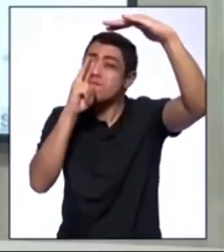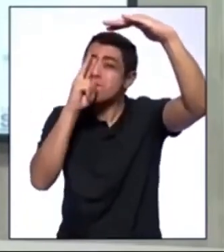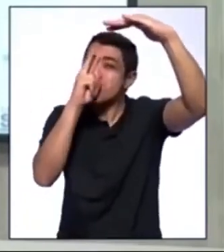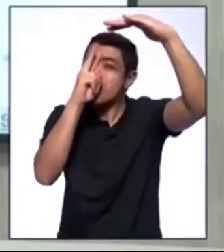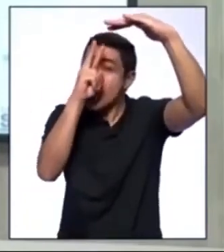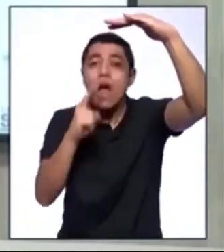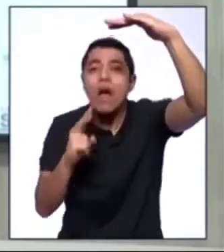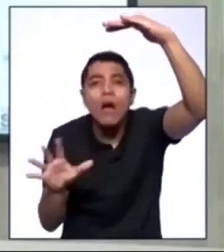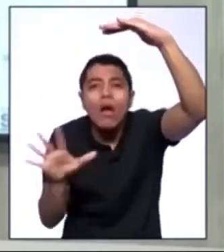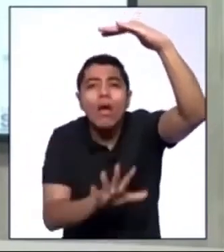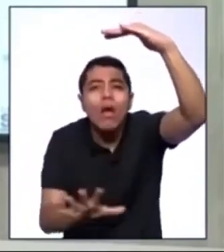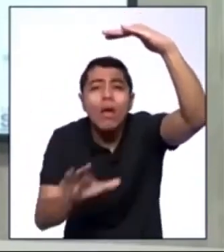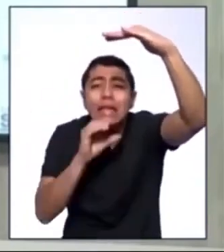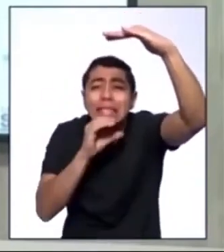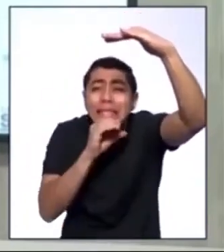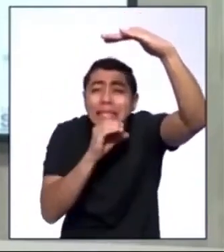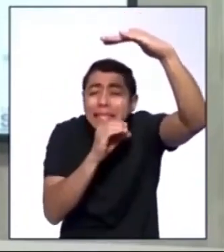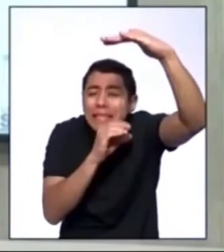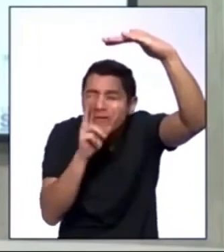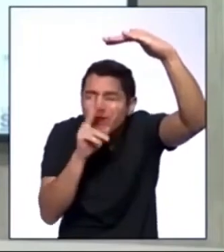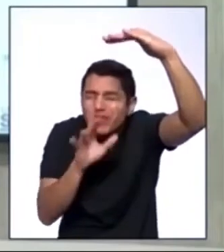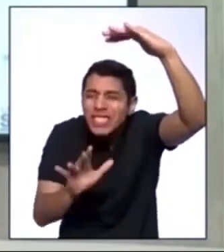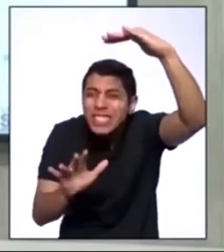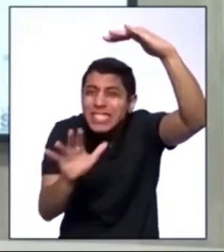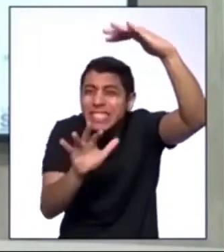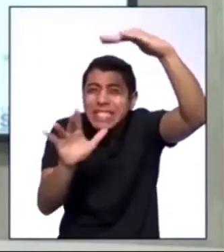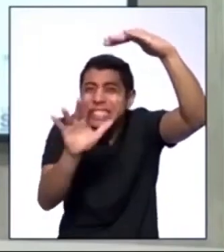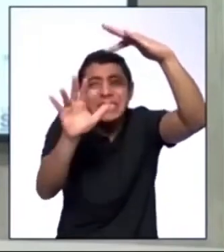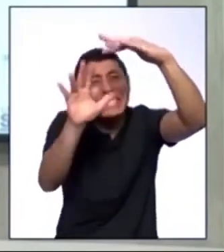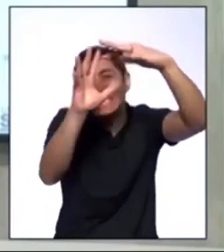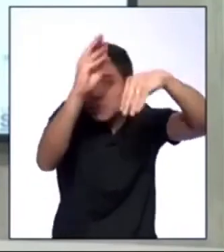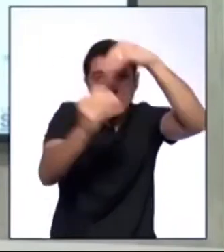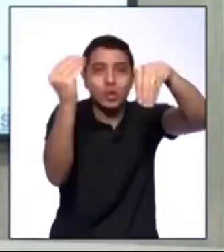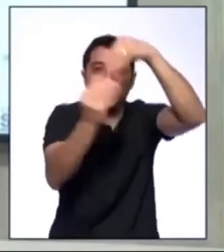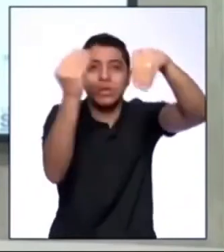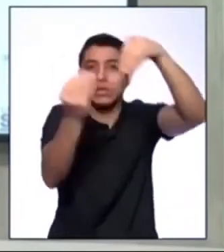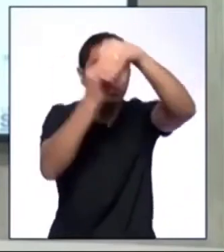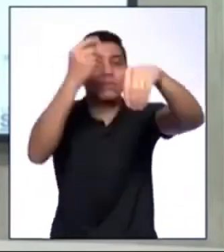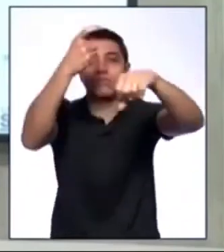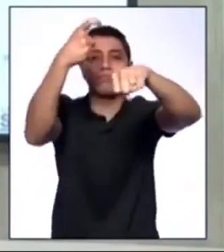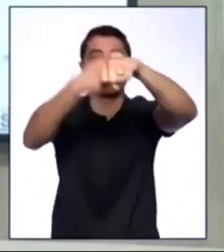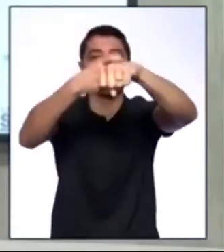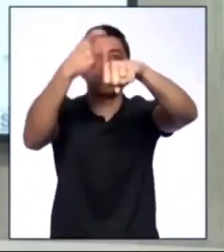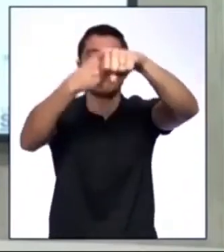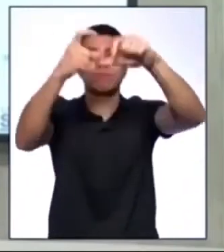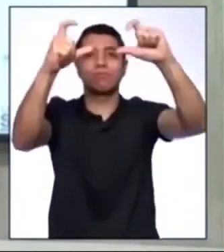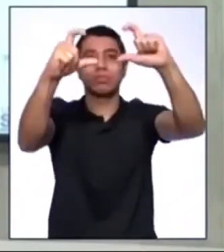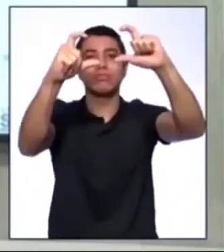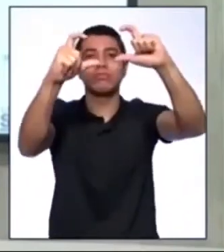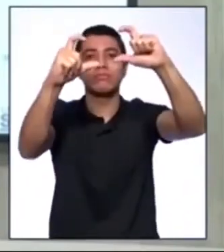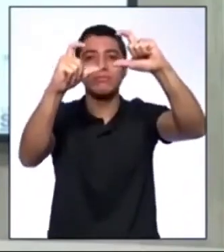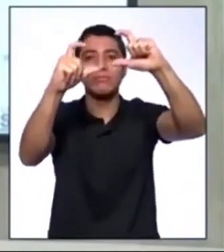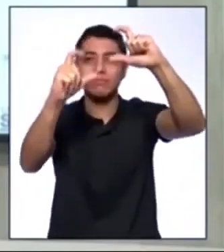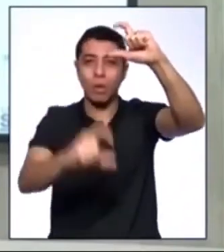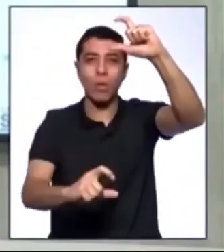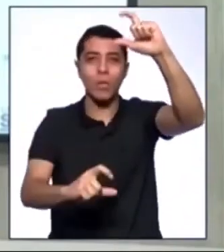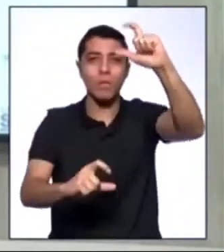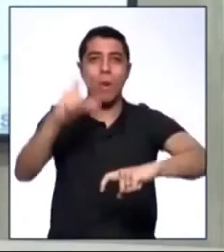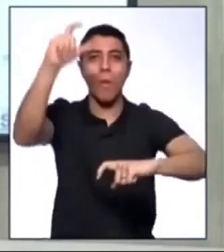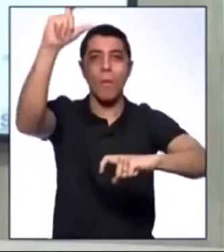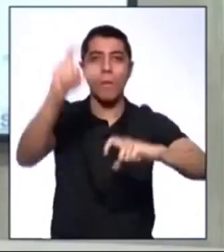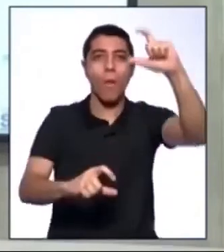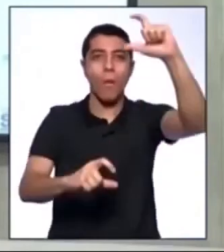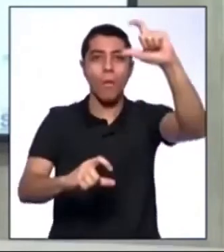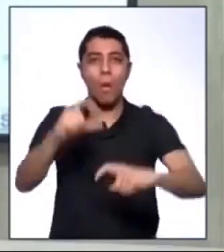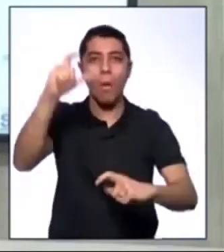quentes. Por quê? Porque nós temos a ascensão do ar quente e úmido a uma altitude capaz de congelar, e aí nós temos uma chuva